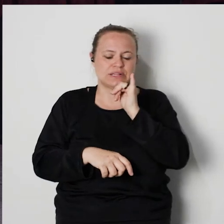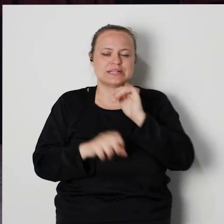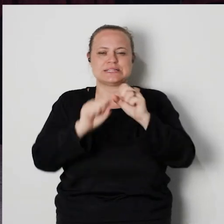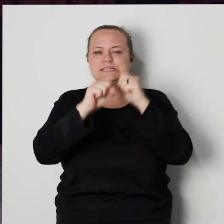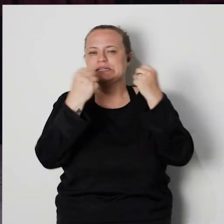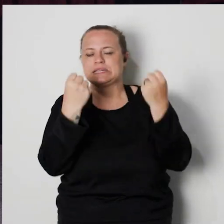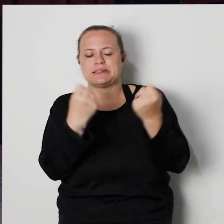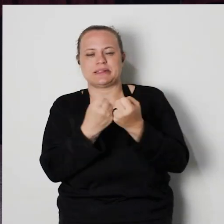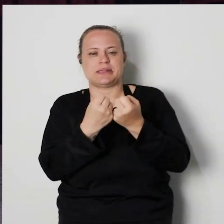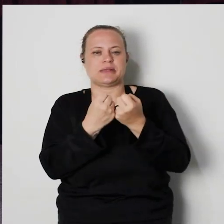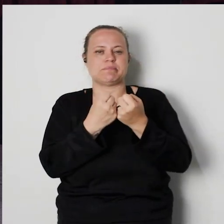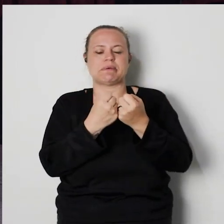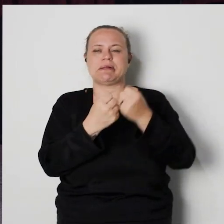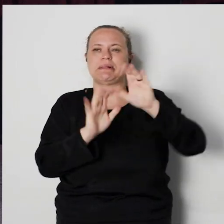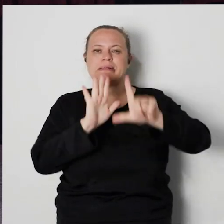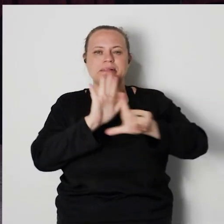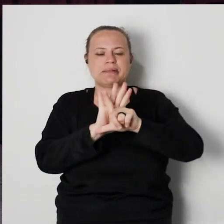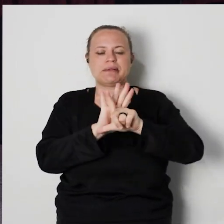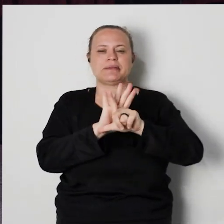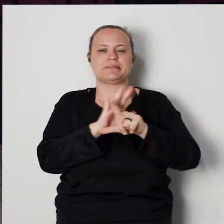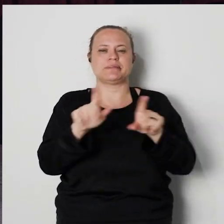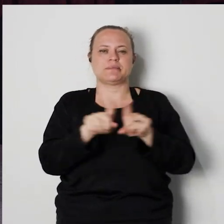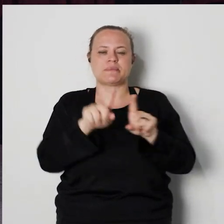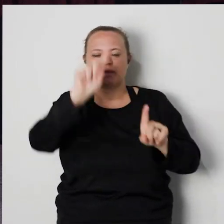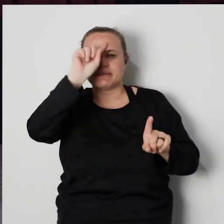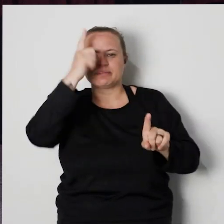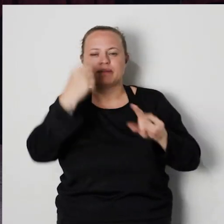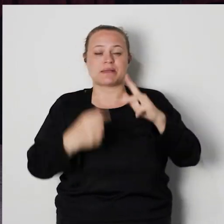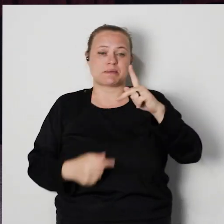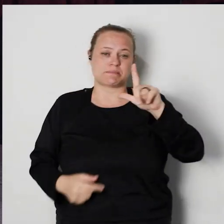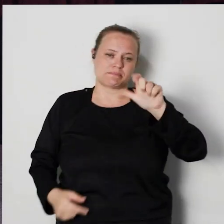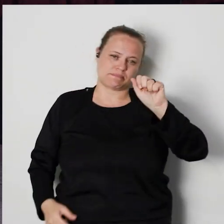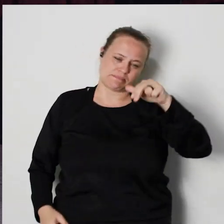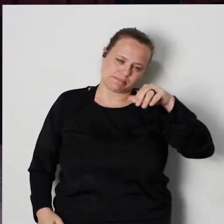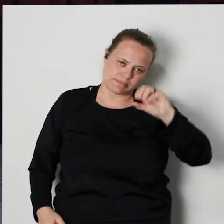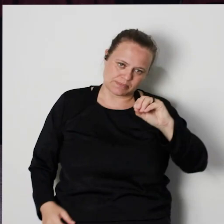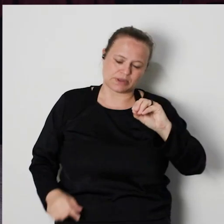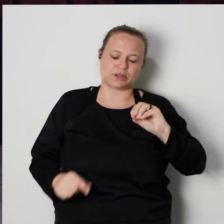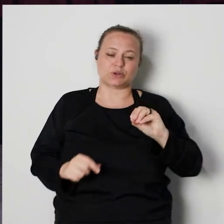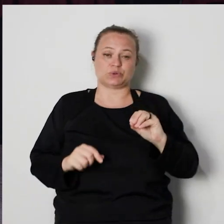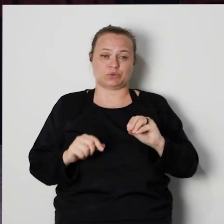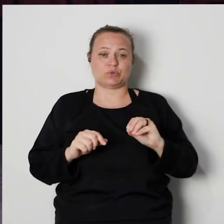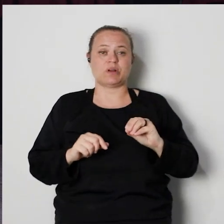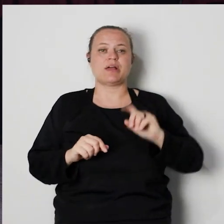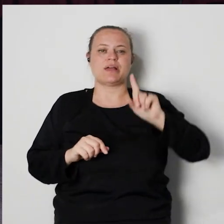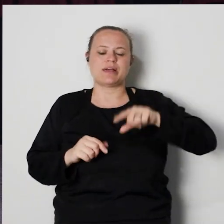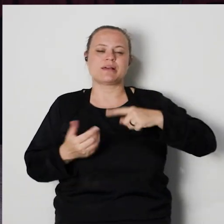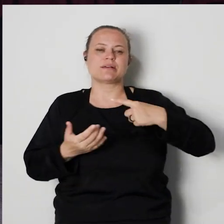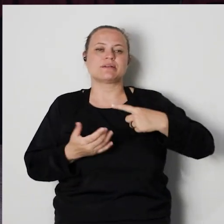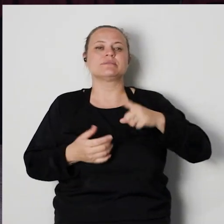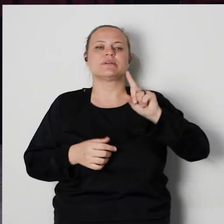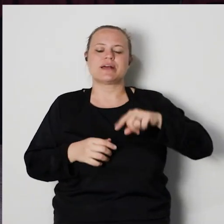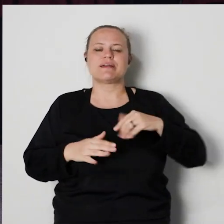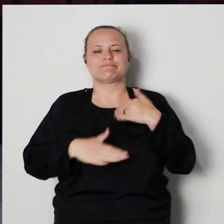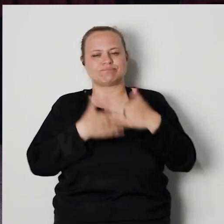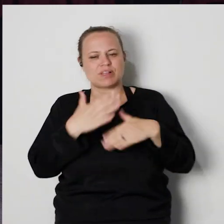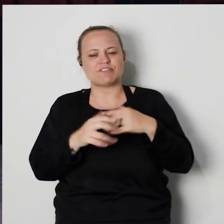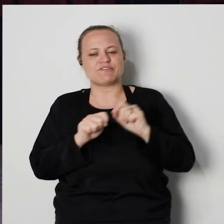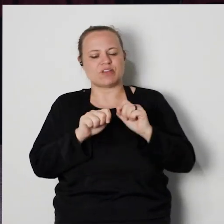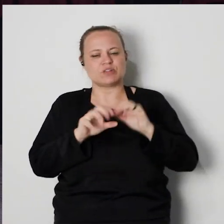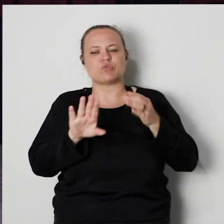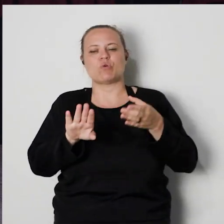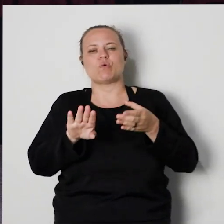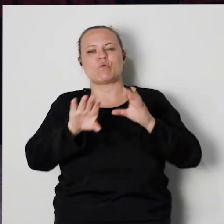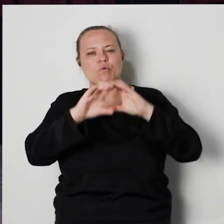fossem implementados. Né? Não bastava ter, no caso aí, o Sistema Nacional como lei e também o